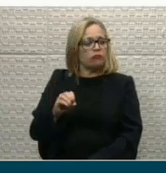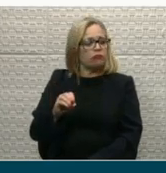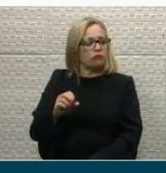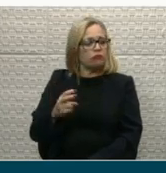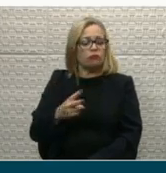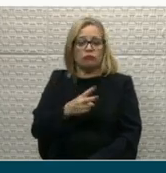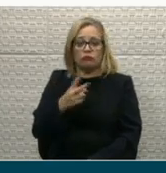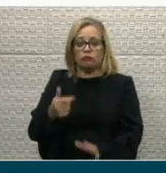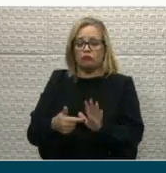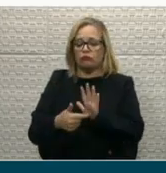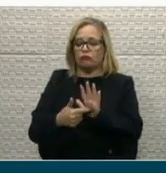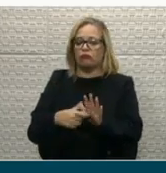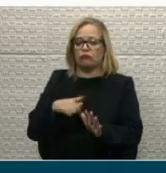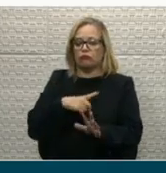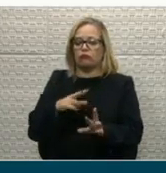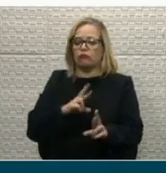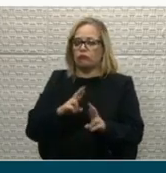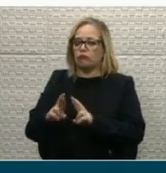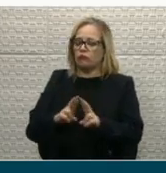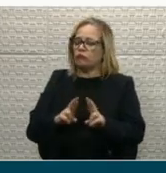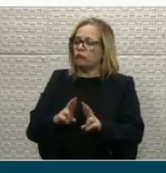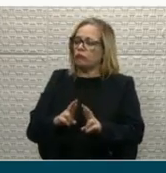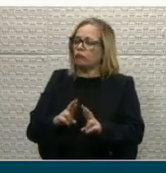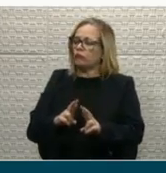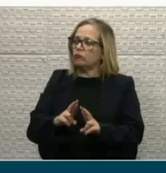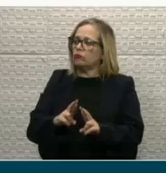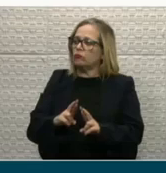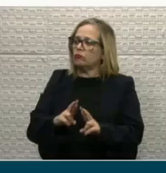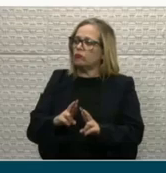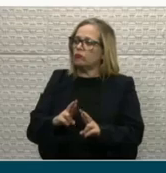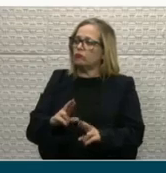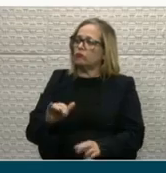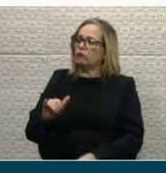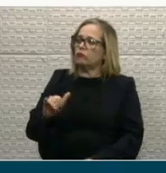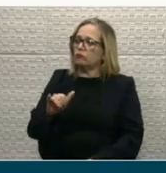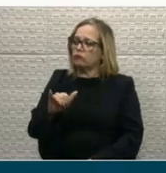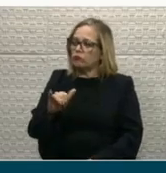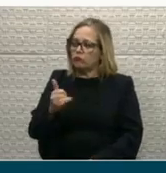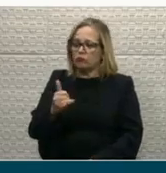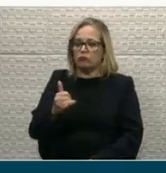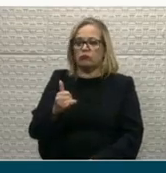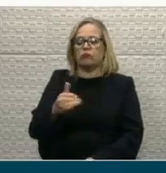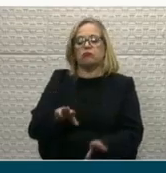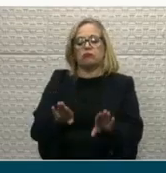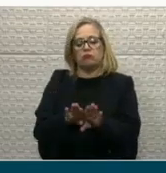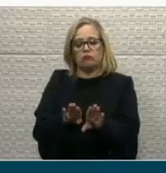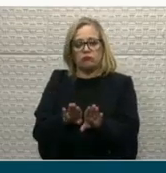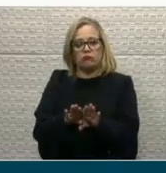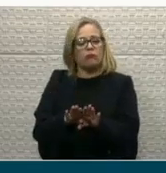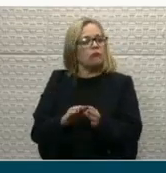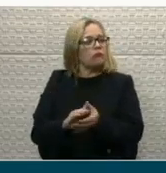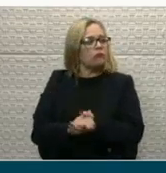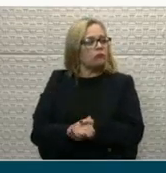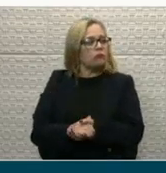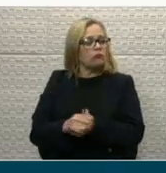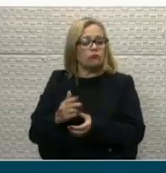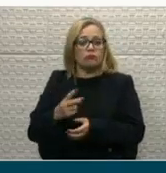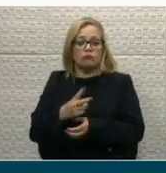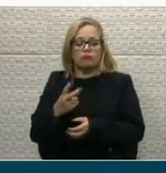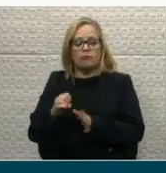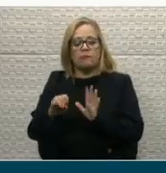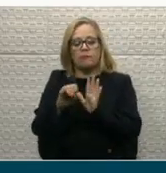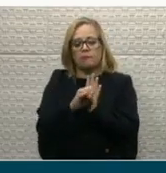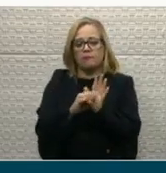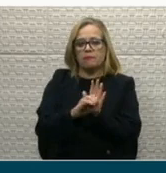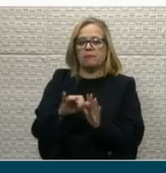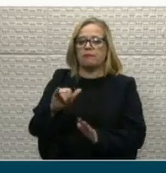duas expressões, eu tenho uma relação para y. 2y igual a zero e menos y igual a zero. Das duas, eu identifico